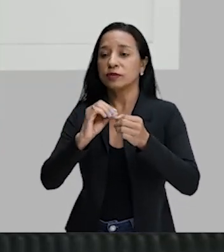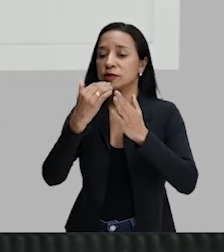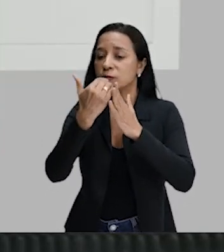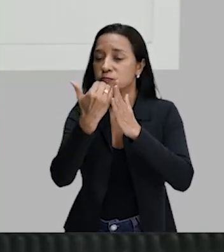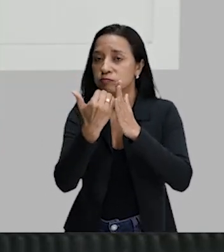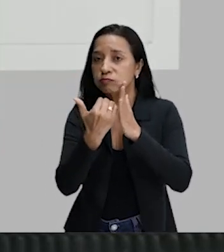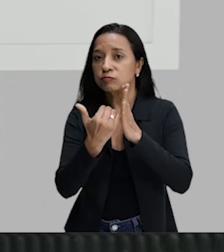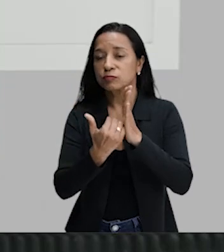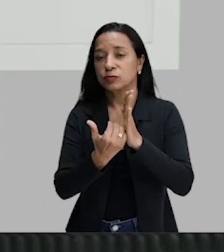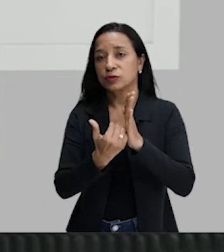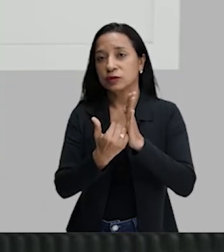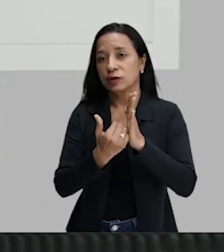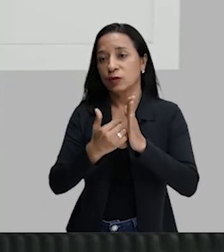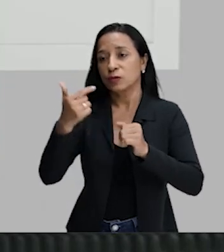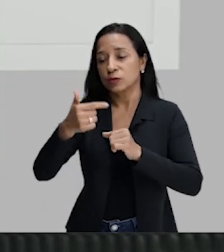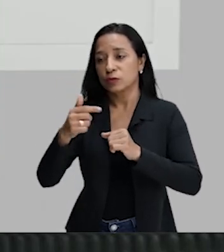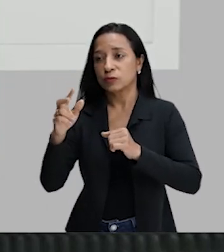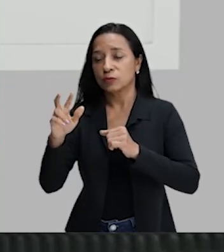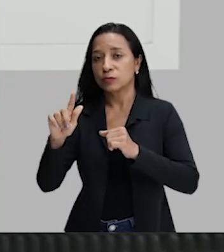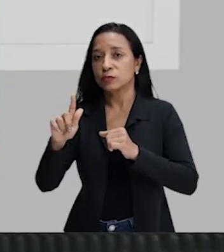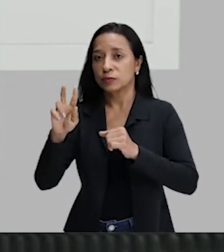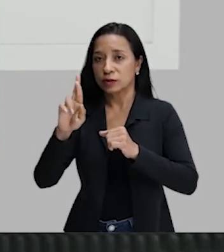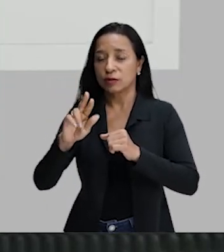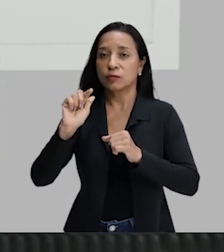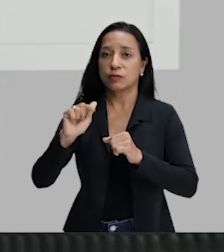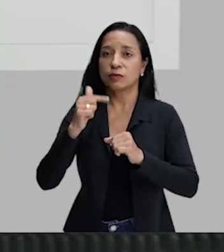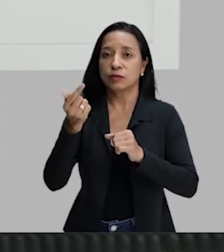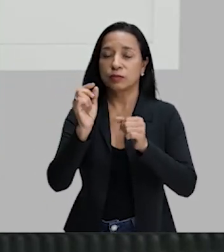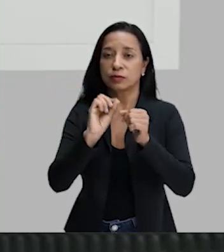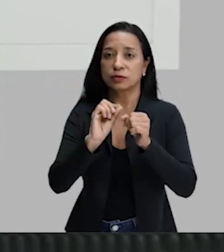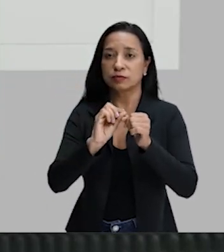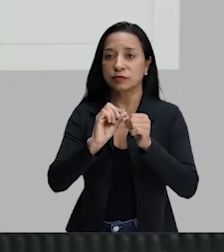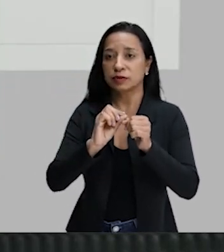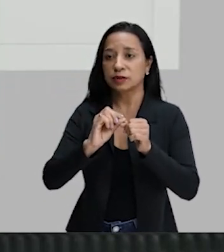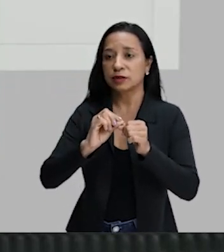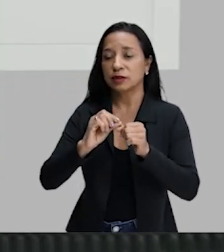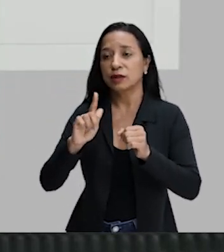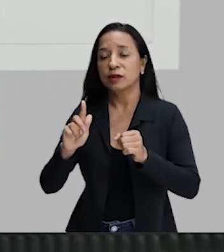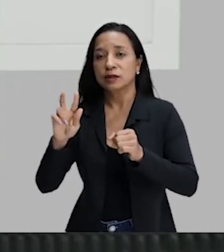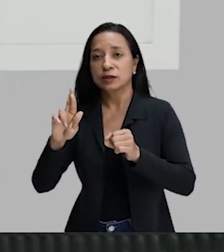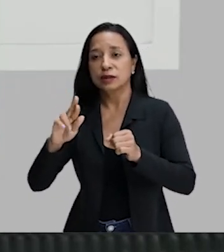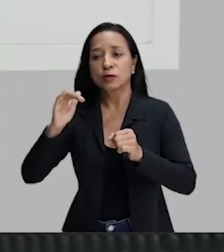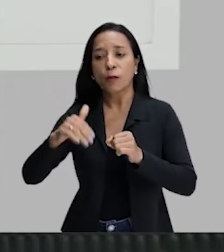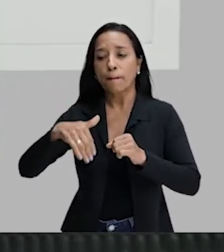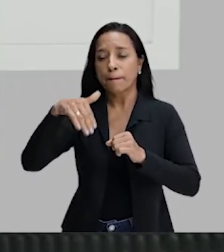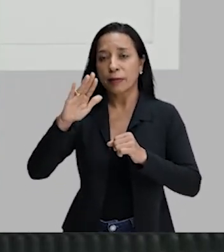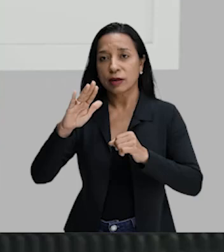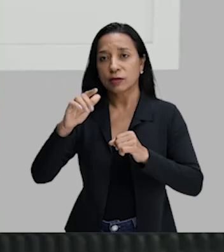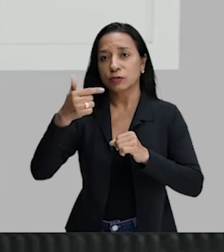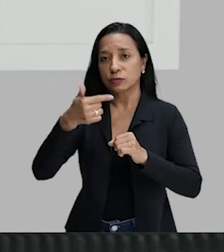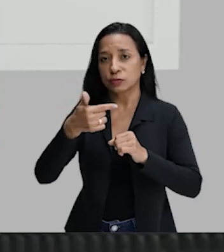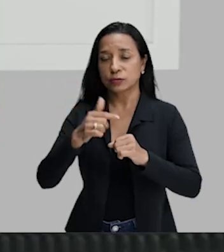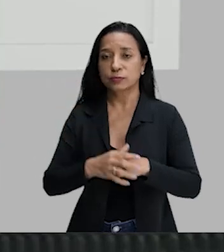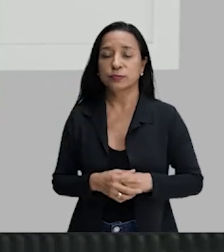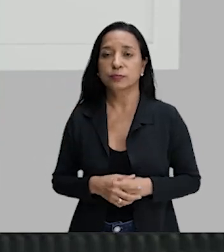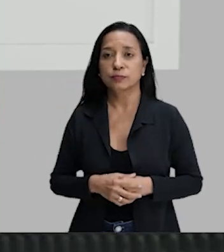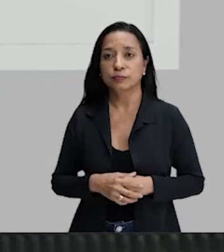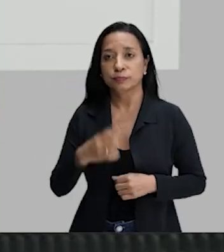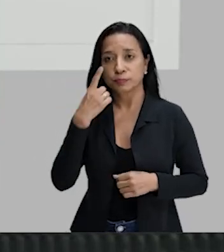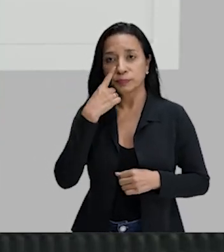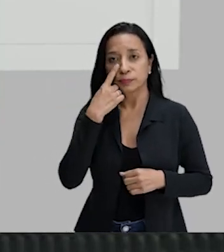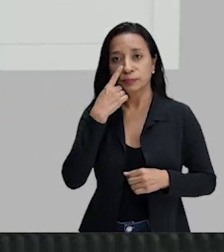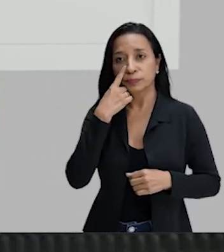de um polinômio do segundo grau, para em seguida a gente vai fazer de graus maiores do que 2. Beleza? Então, olha só.